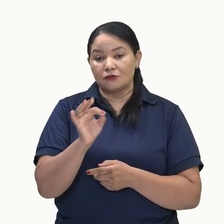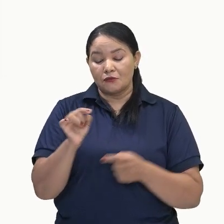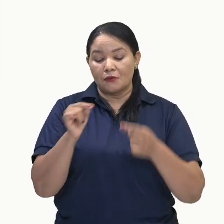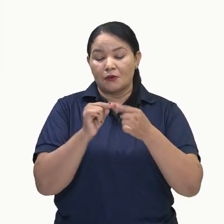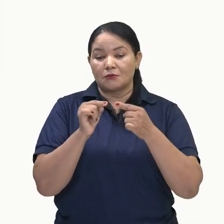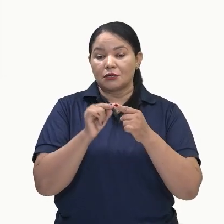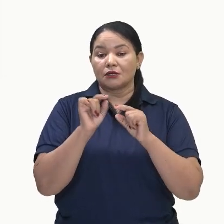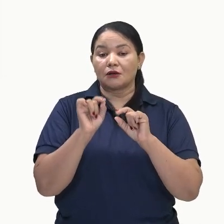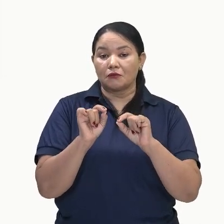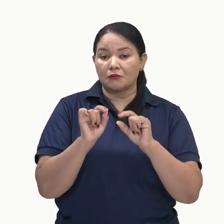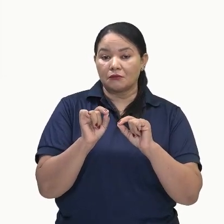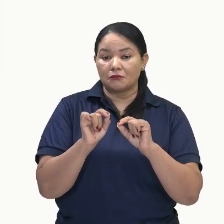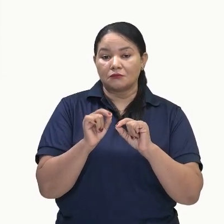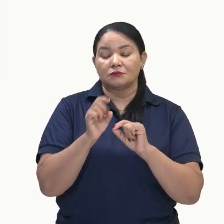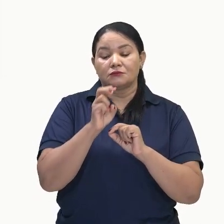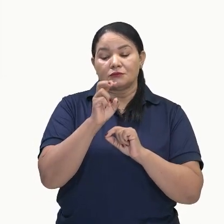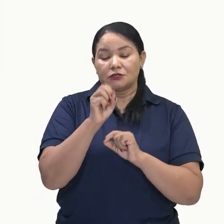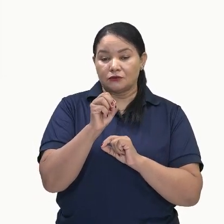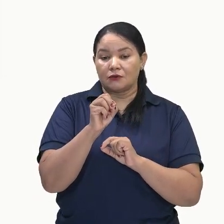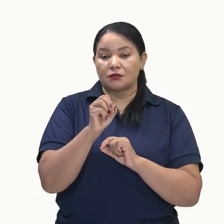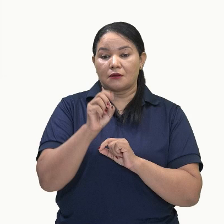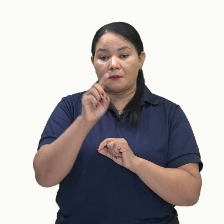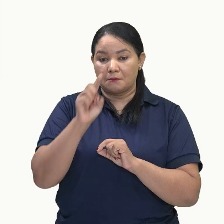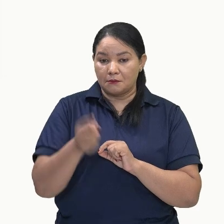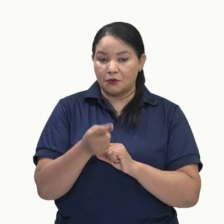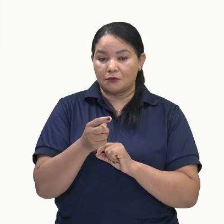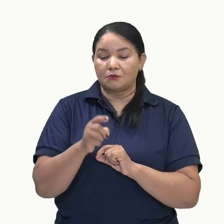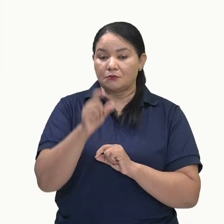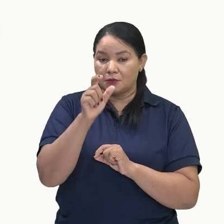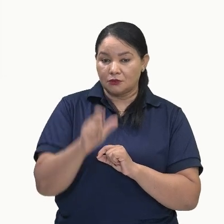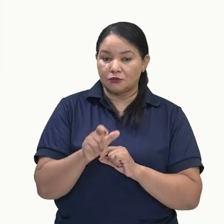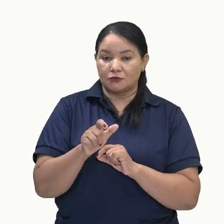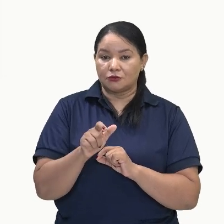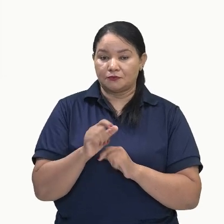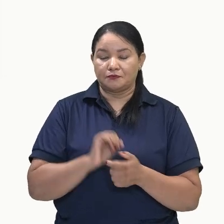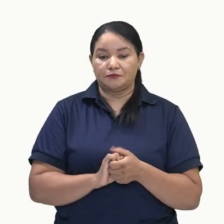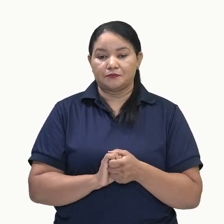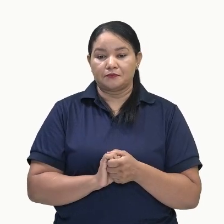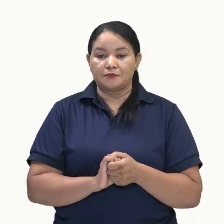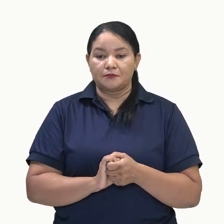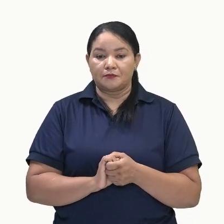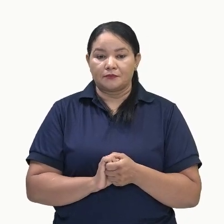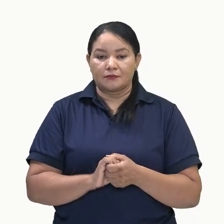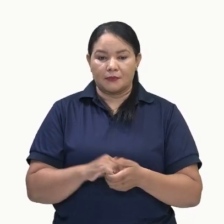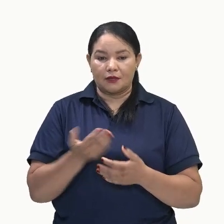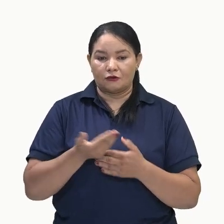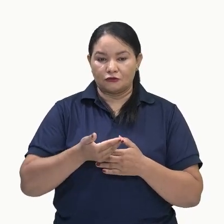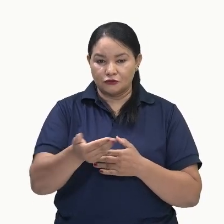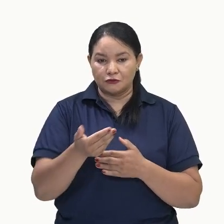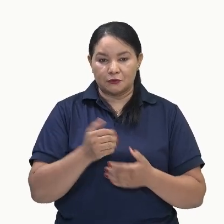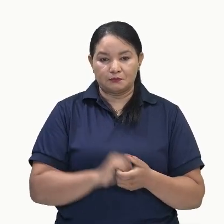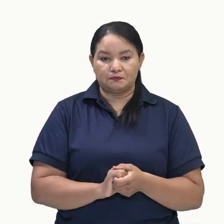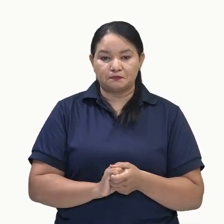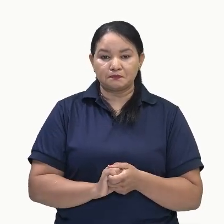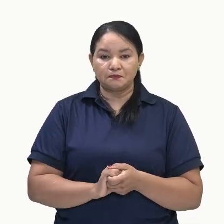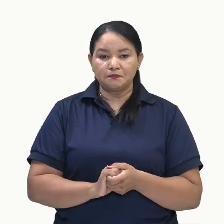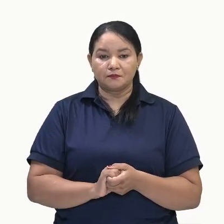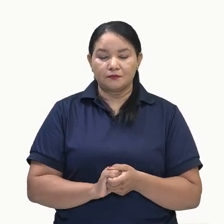a 50 mil trabalhadores. Tudo bem? Bora continuar aqui, porque tem algumas perguntas para a gente